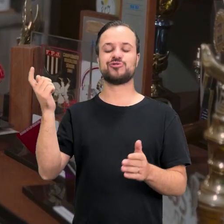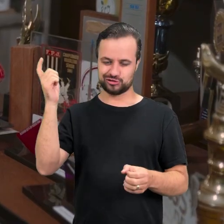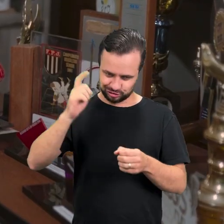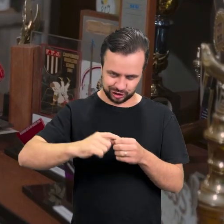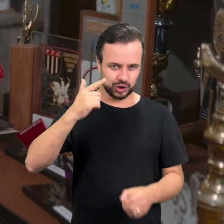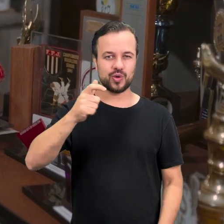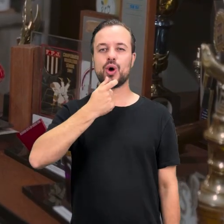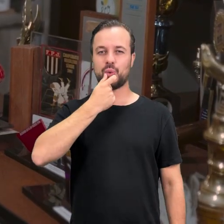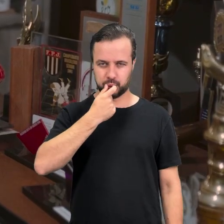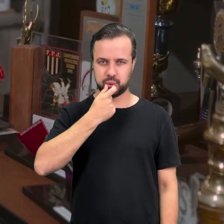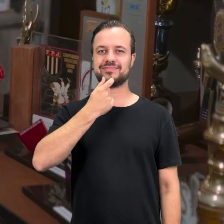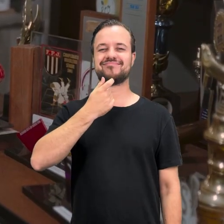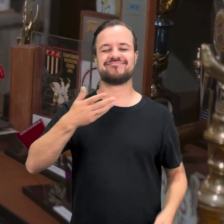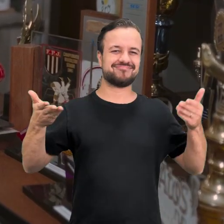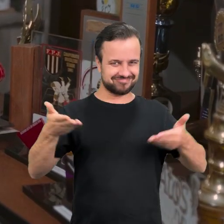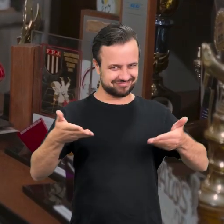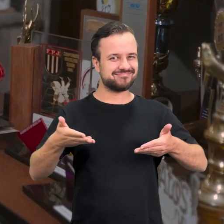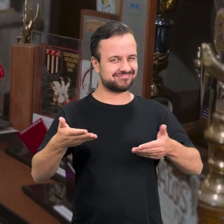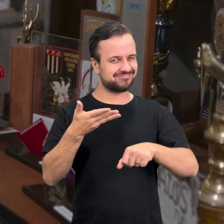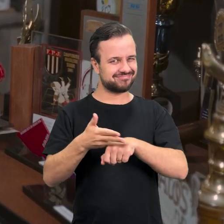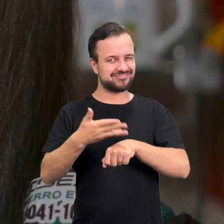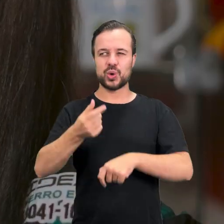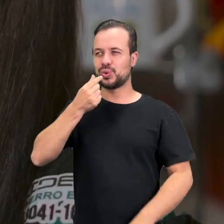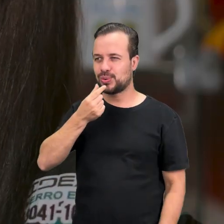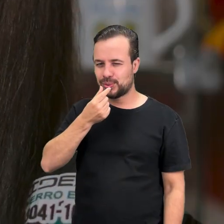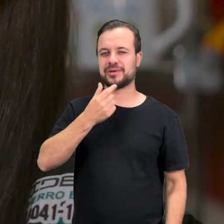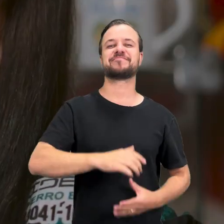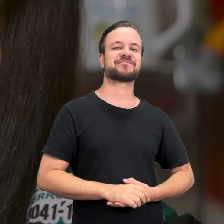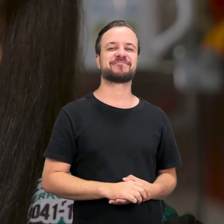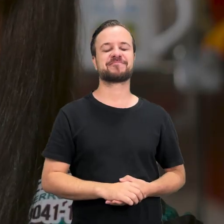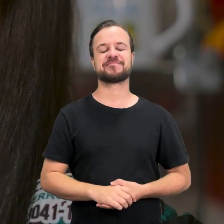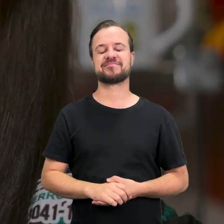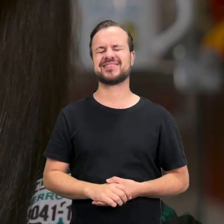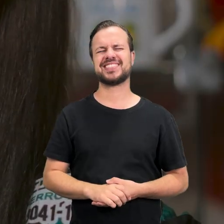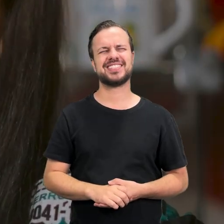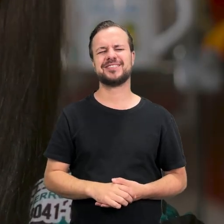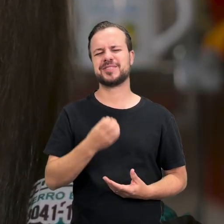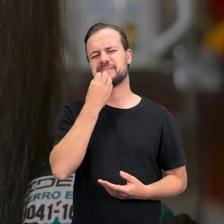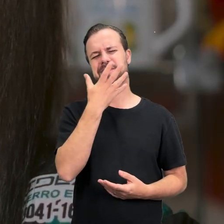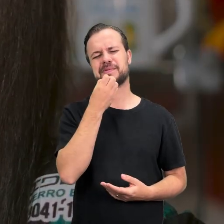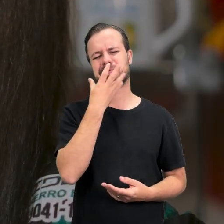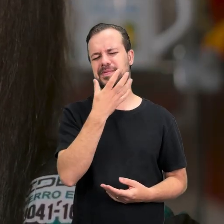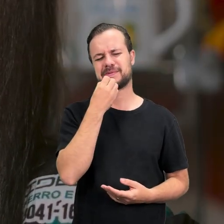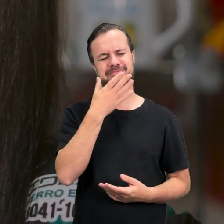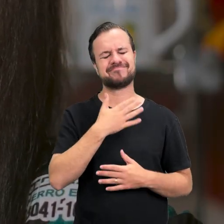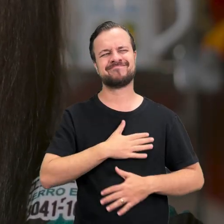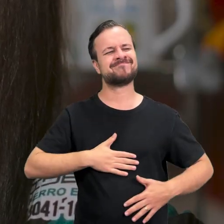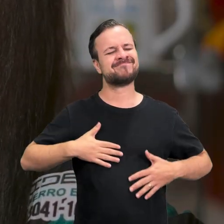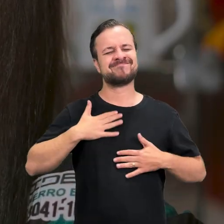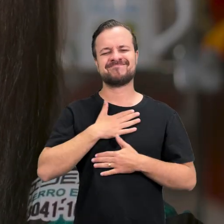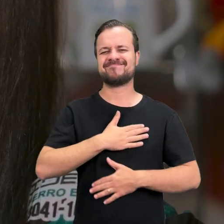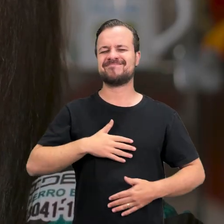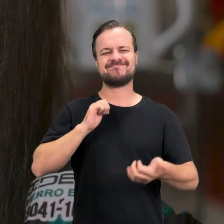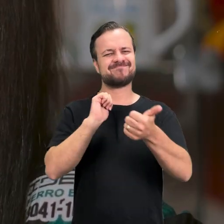Aí hoje eu me dedico inteiramente para a arbitragem. Mas assim, é muito gostoso, assim,